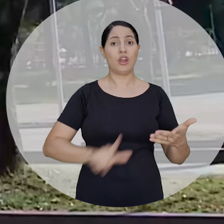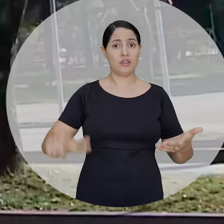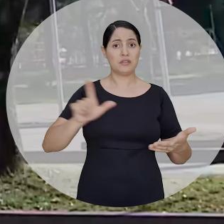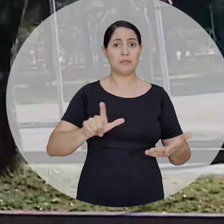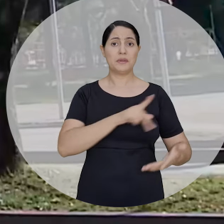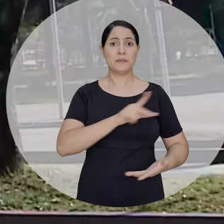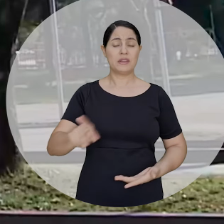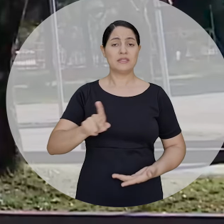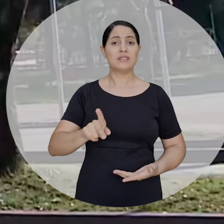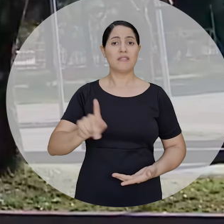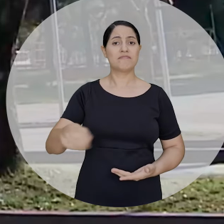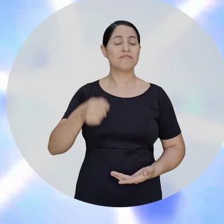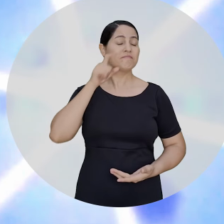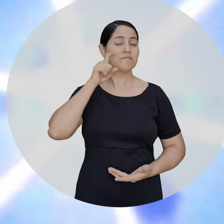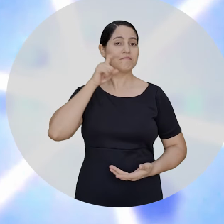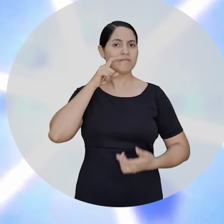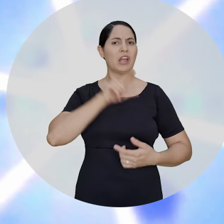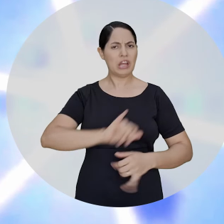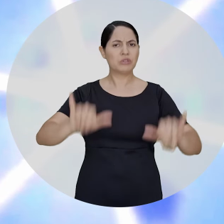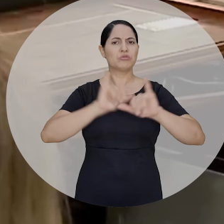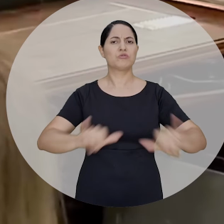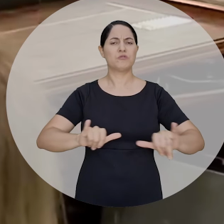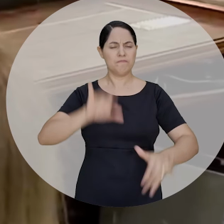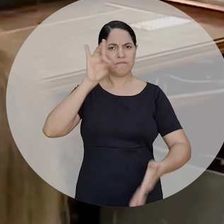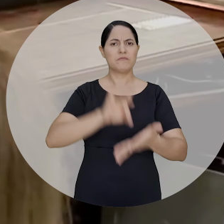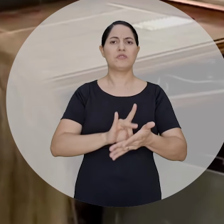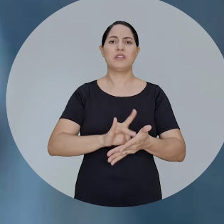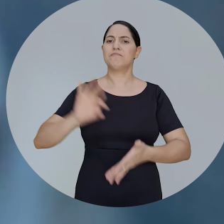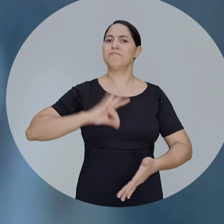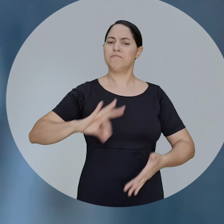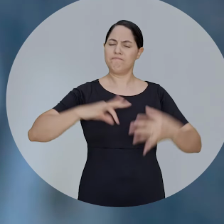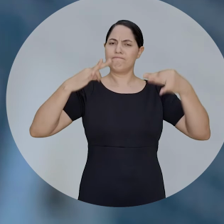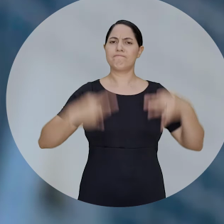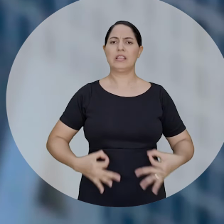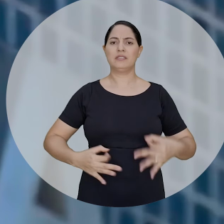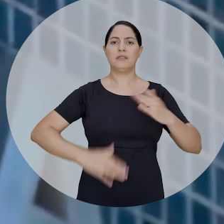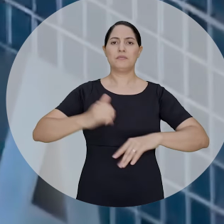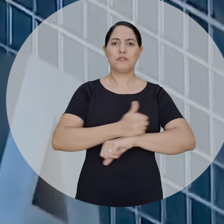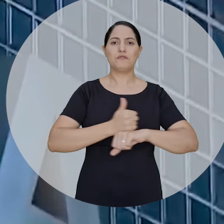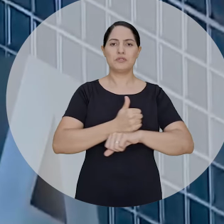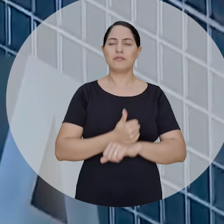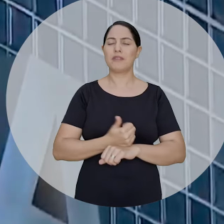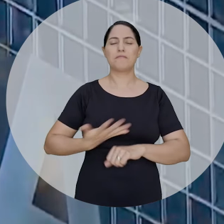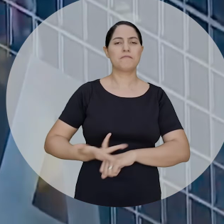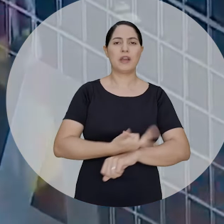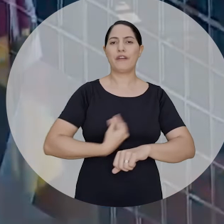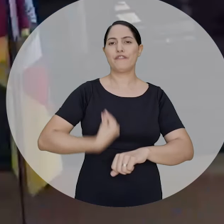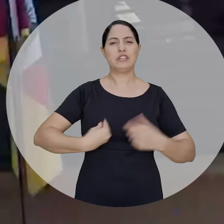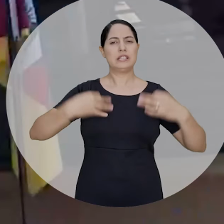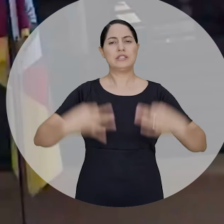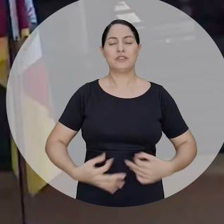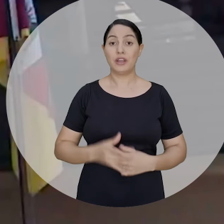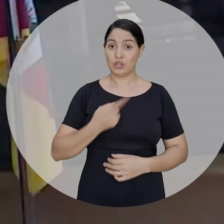Simonetti reforçou o compromisso da Ordem na luta pela remuneração justa da classe e pela dignidade profissional. Um compromisso da Ordem